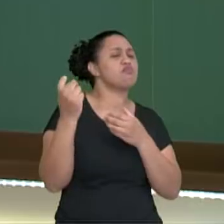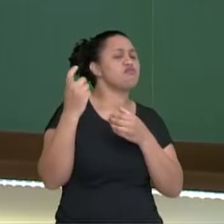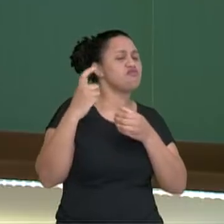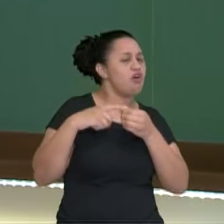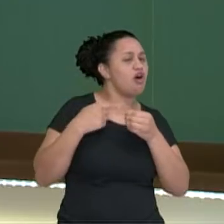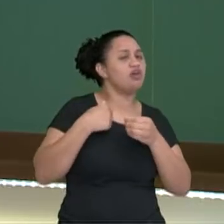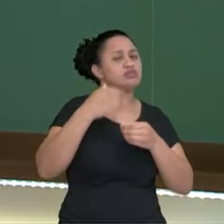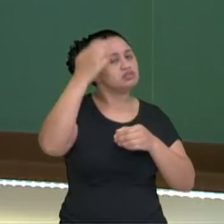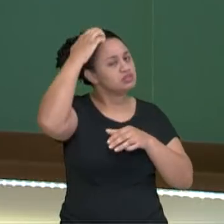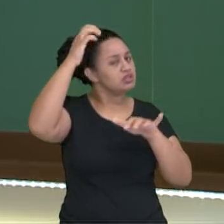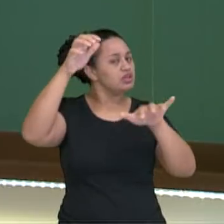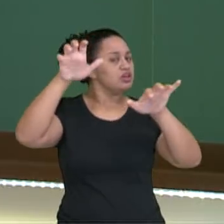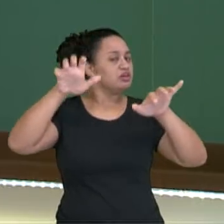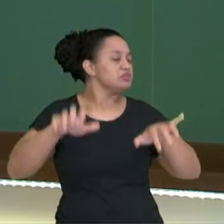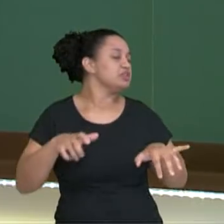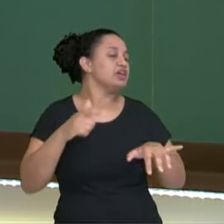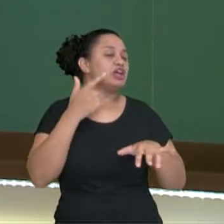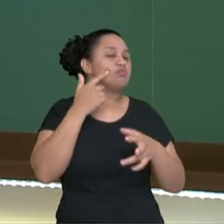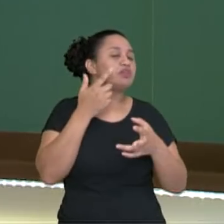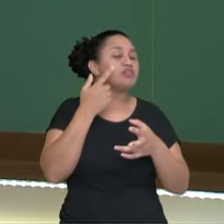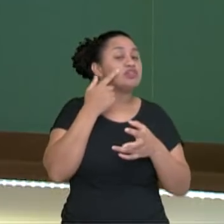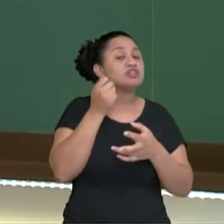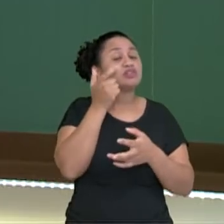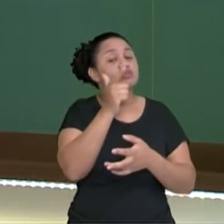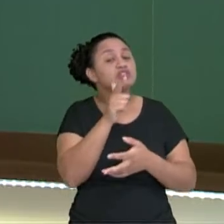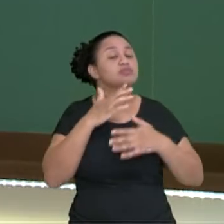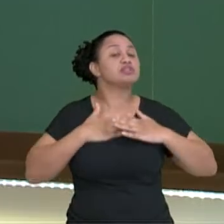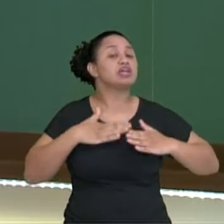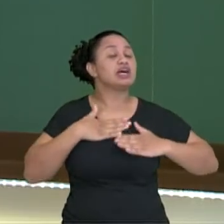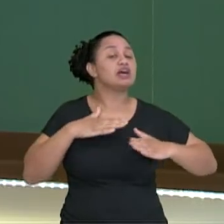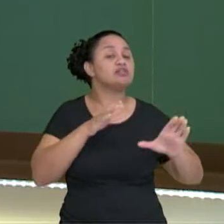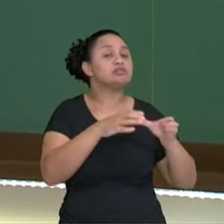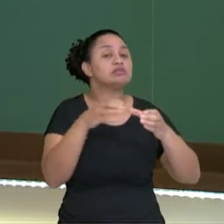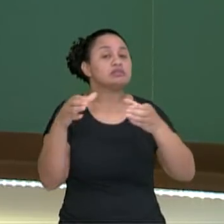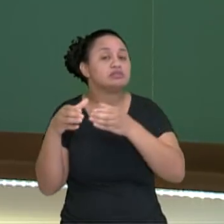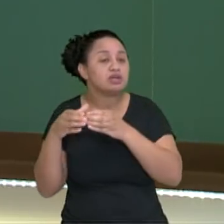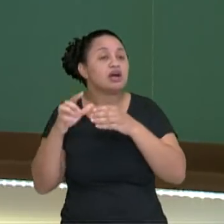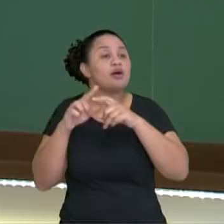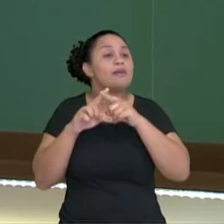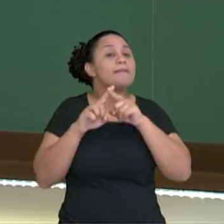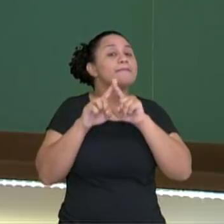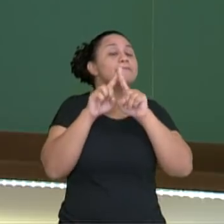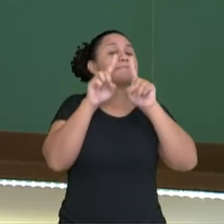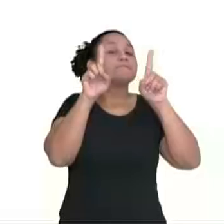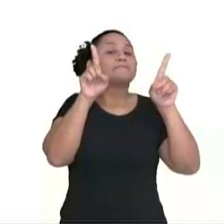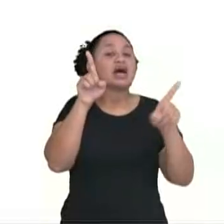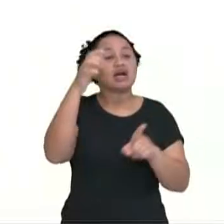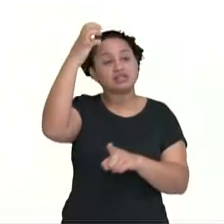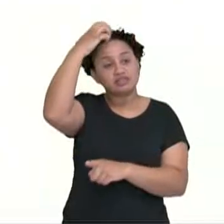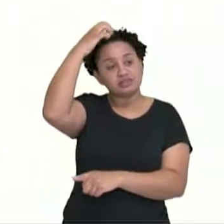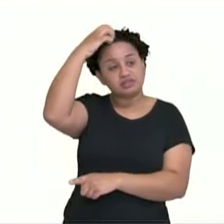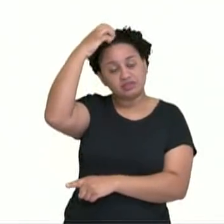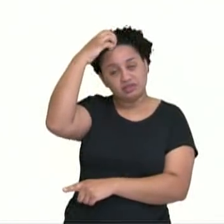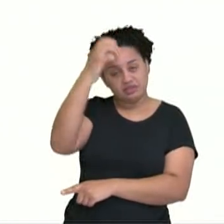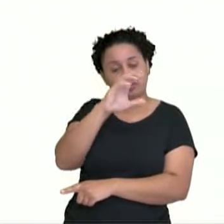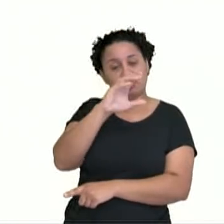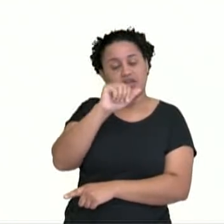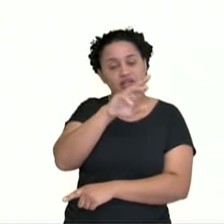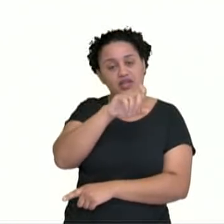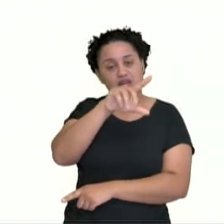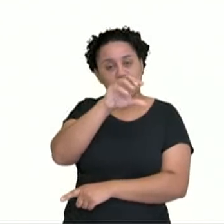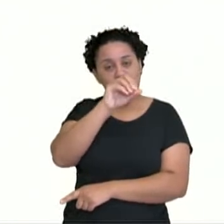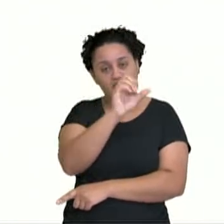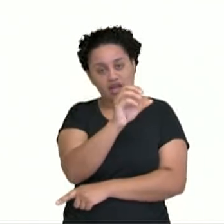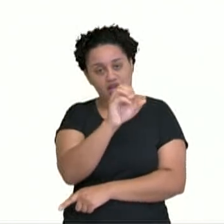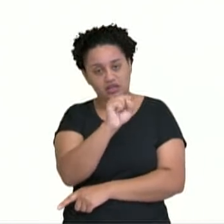Inglaterra para ver se os ânimos são acalmados. Mas, porém, os reis Carlos II e Jaime II,